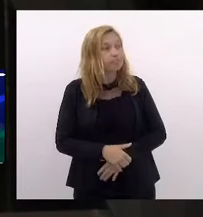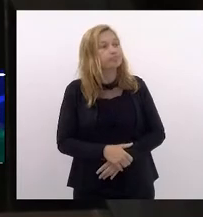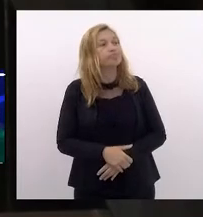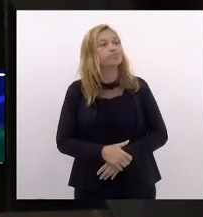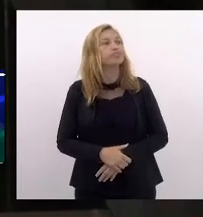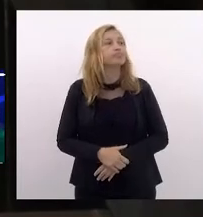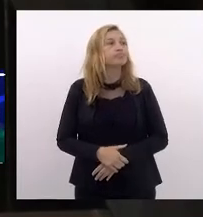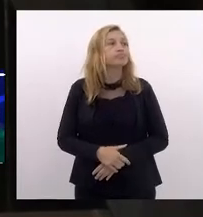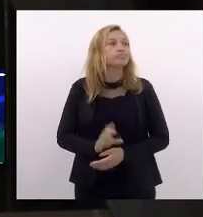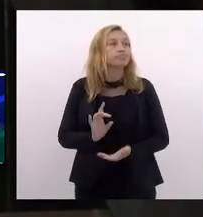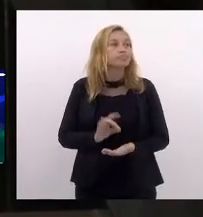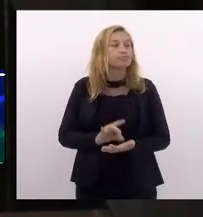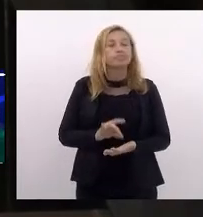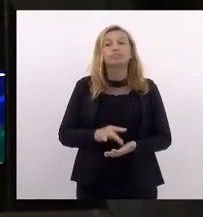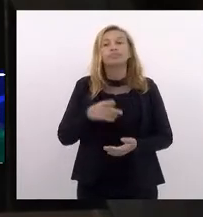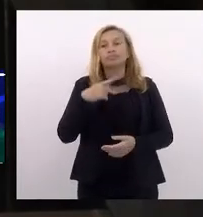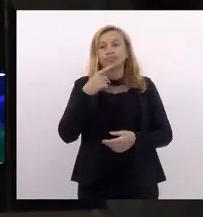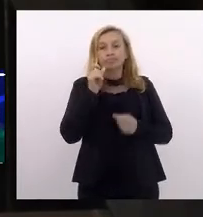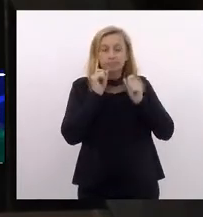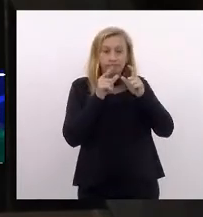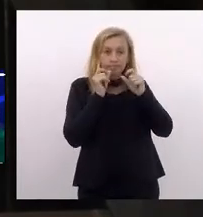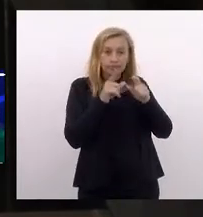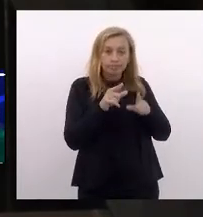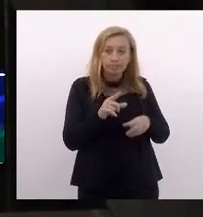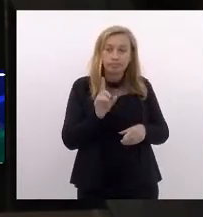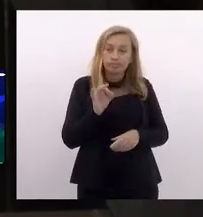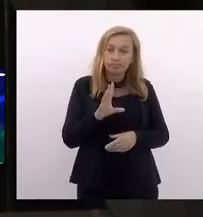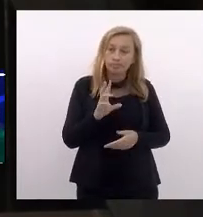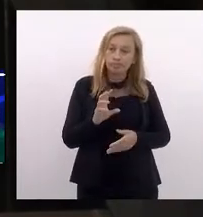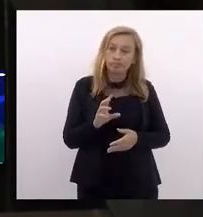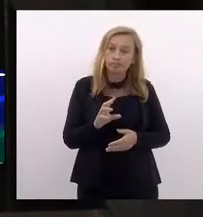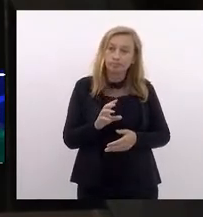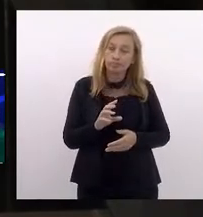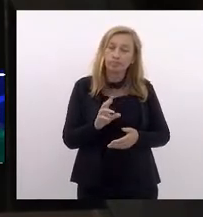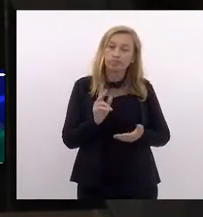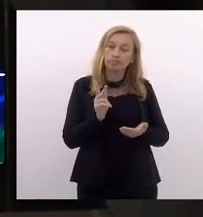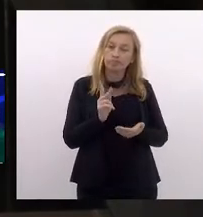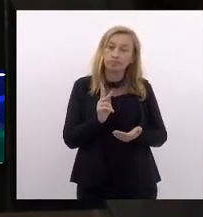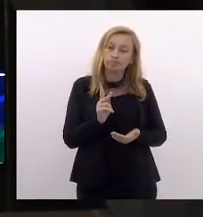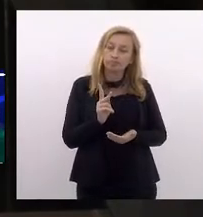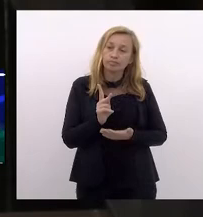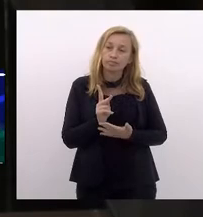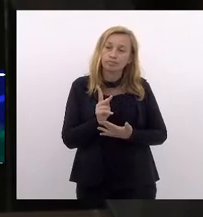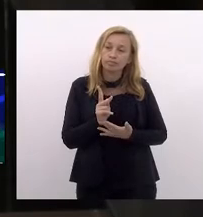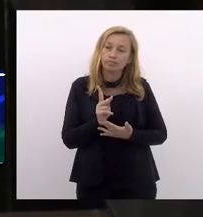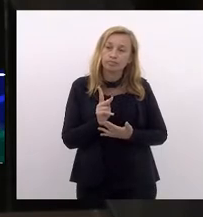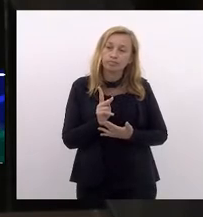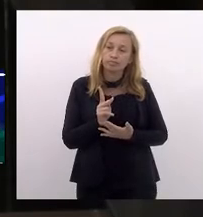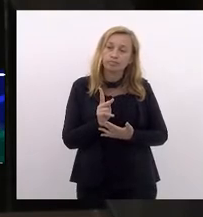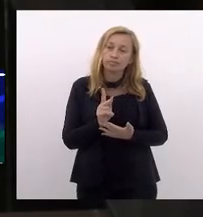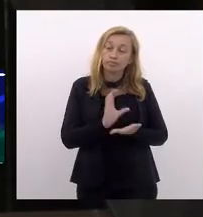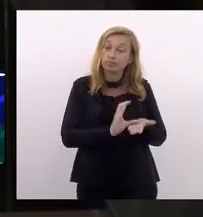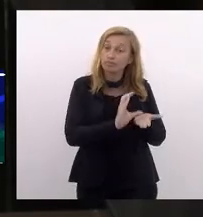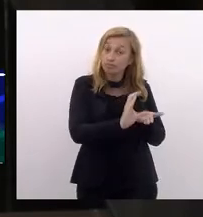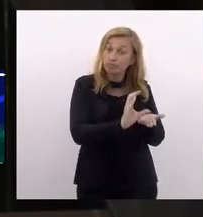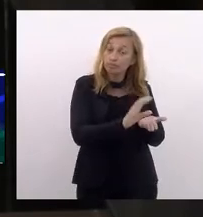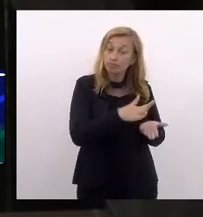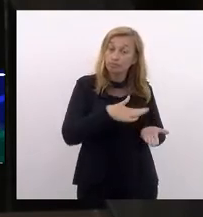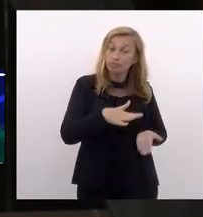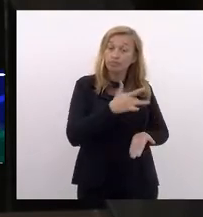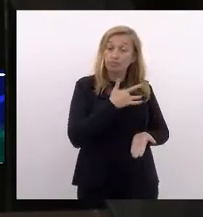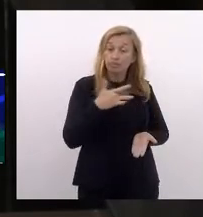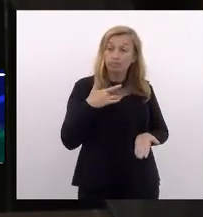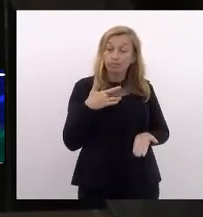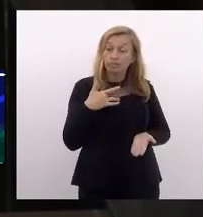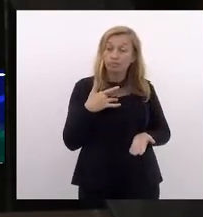né E na verdade questiona a execução insatisfatória dos recursos da Saúde